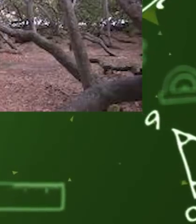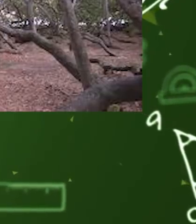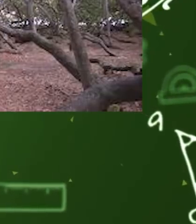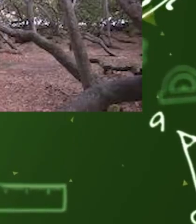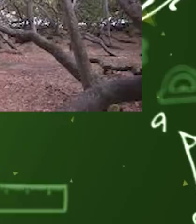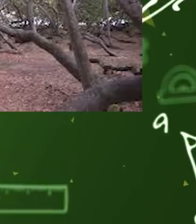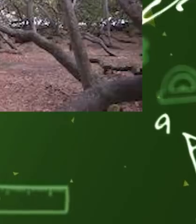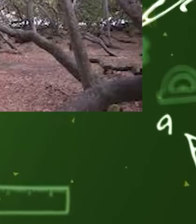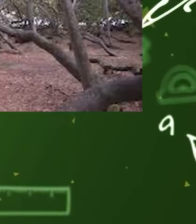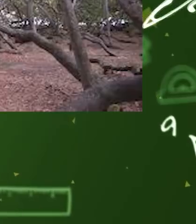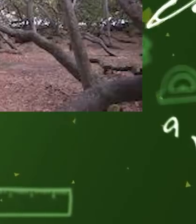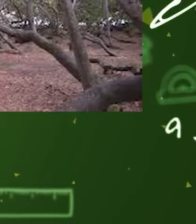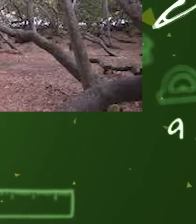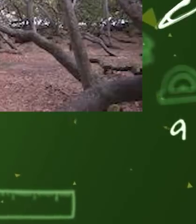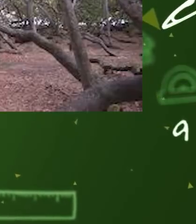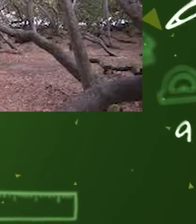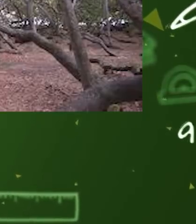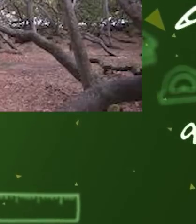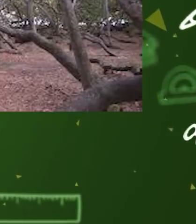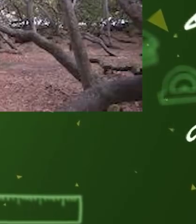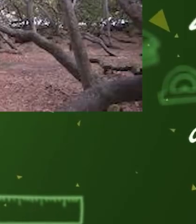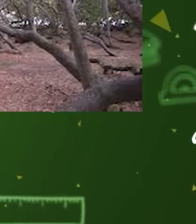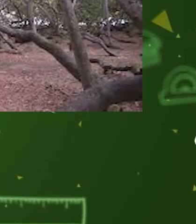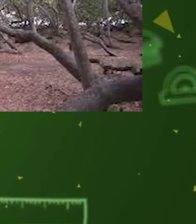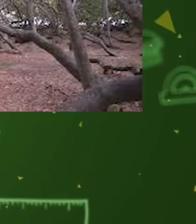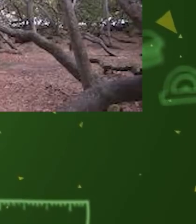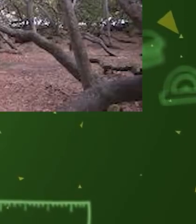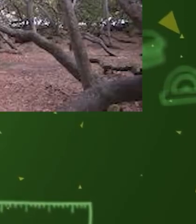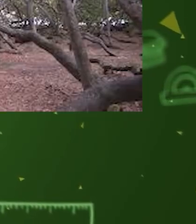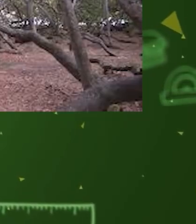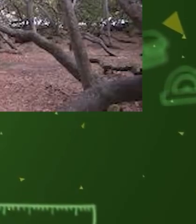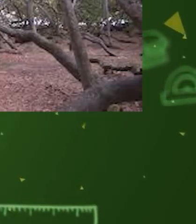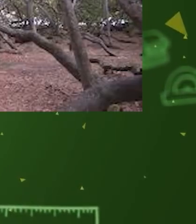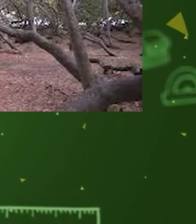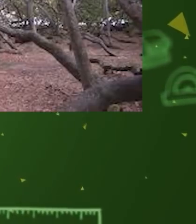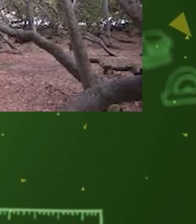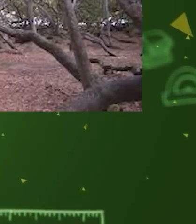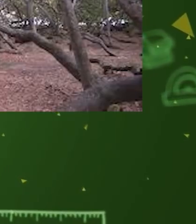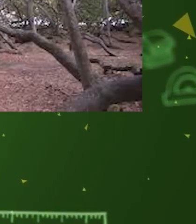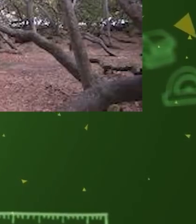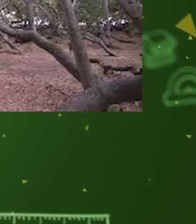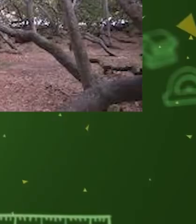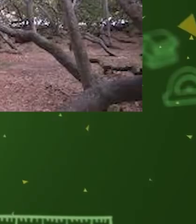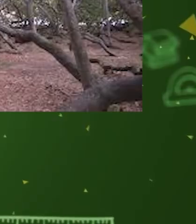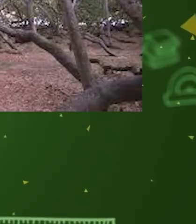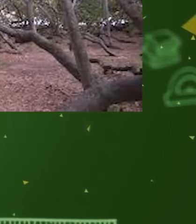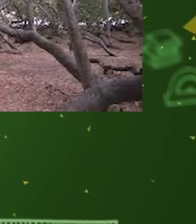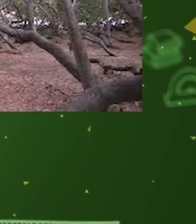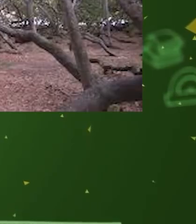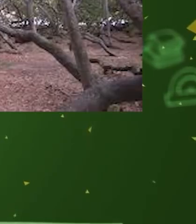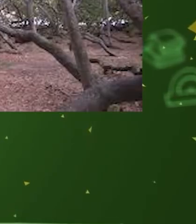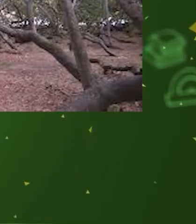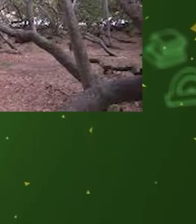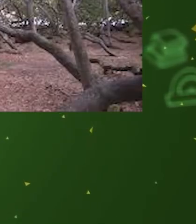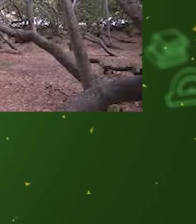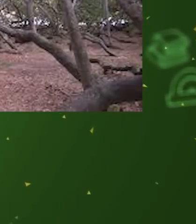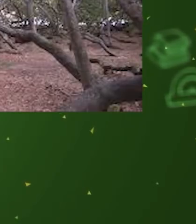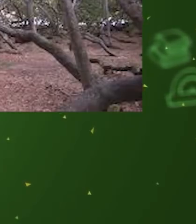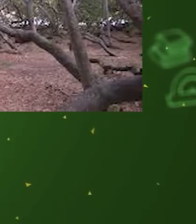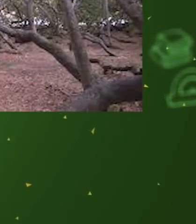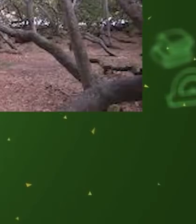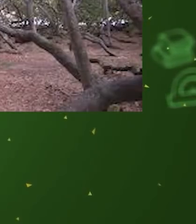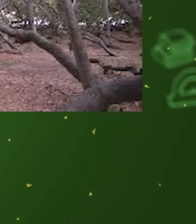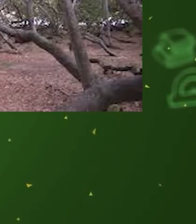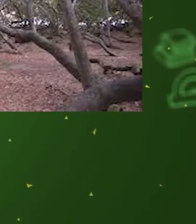Nasceram novas raízes, a árvore foi crescendo, se curvou, e daí o ciclo